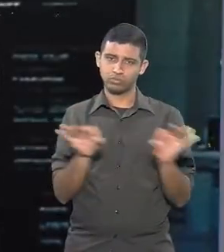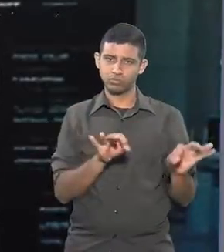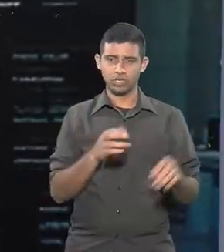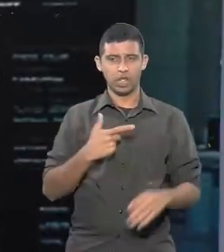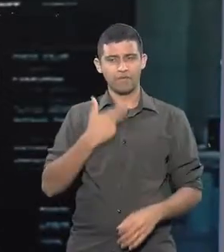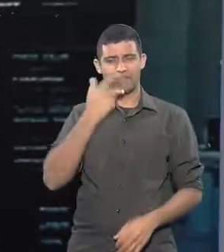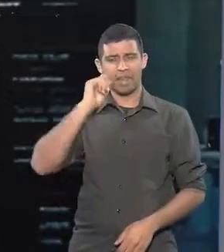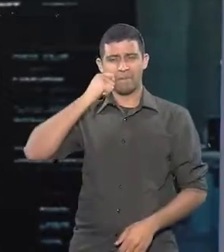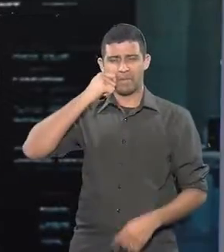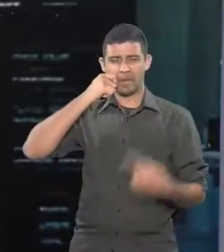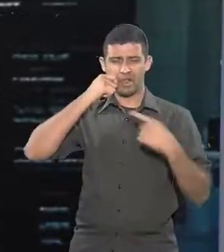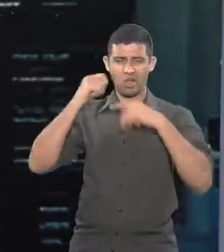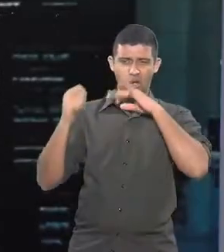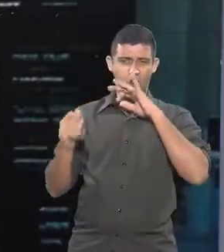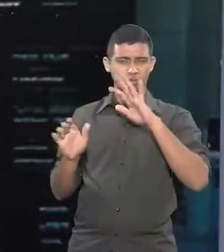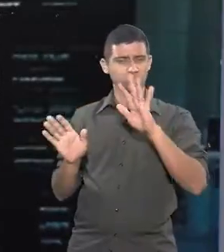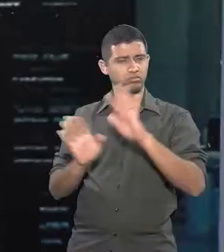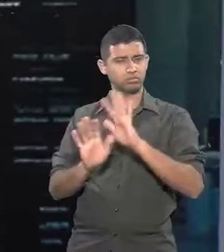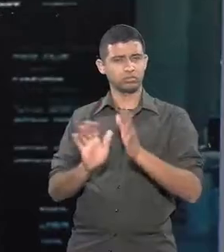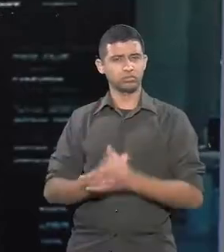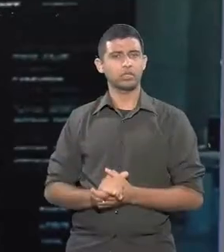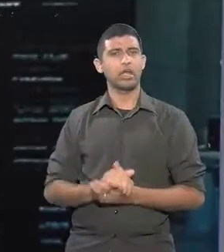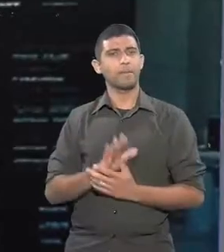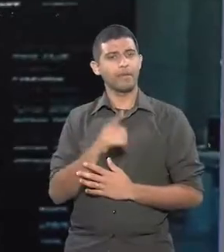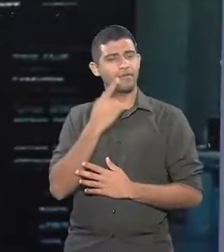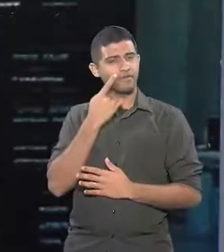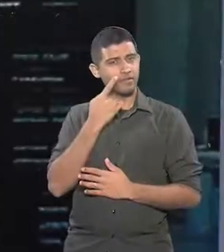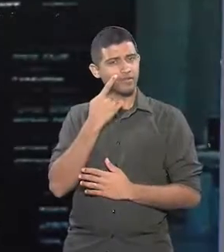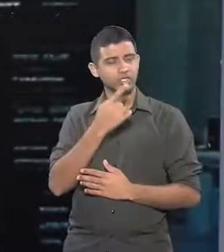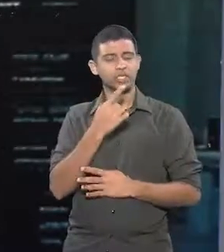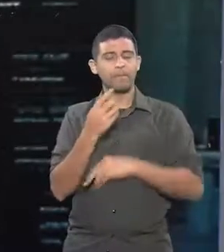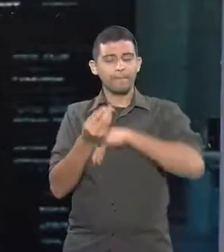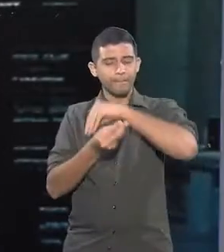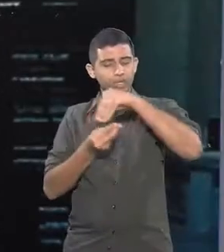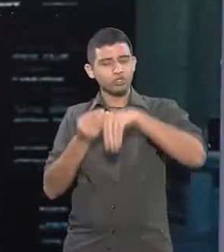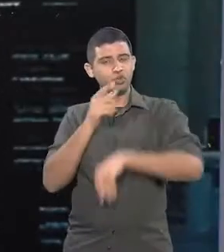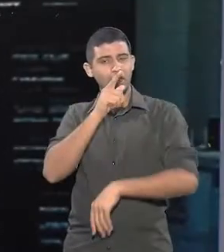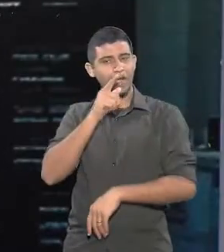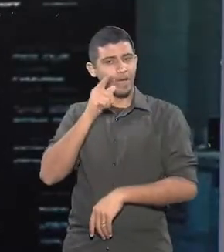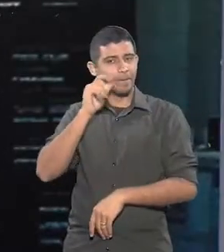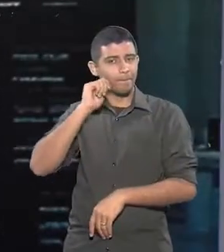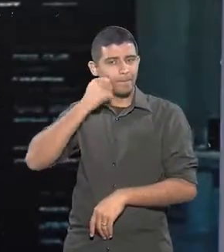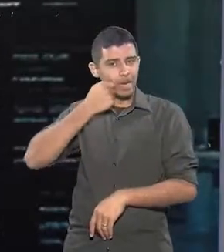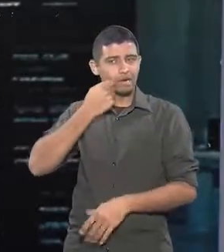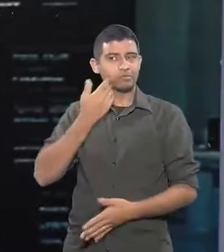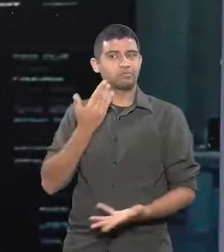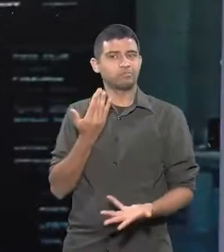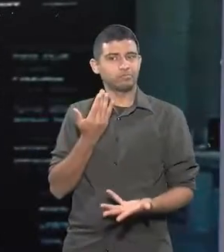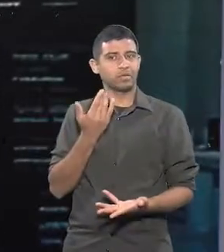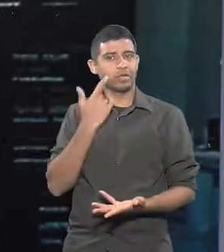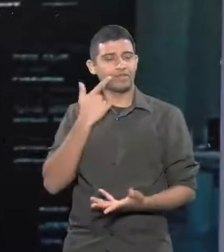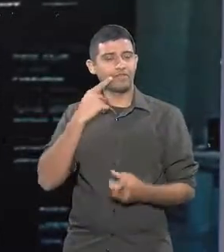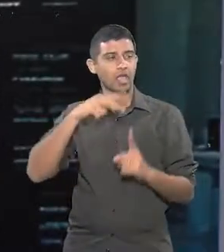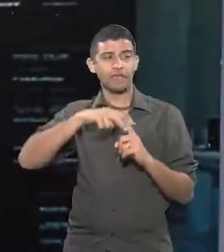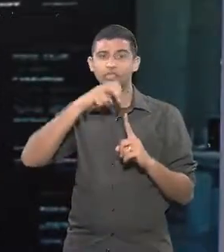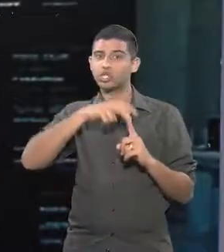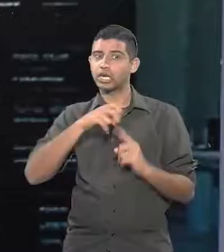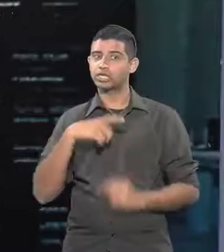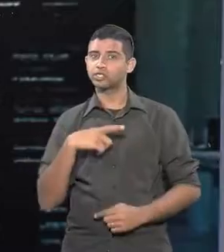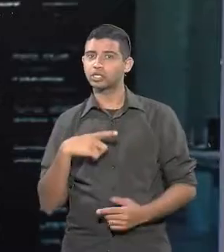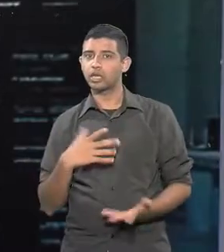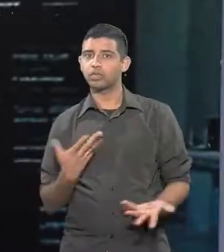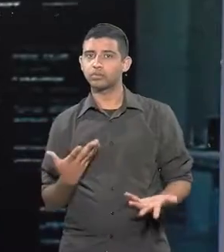parte da rotina, eu não colocaria ele como uma coisa ruim. Agora, o que você vai consumir junto ao pão já é o problema. Você vai